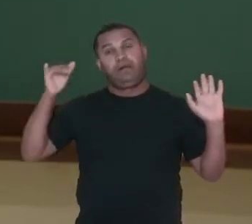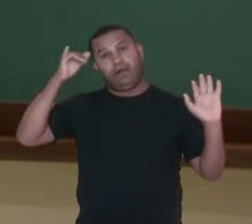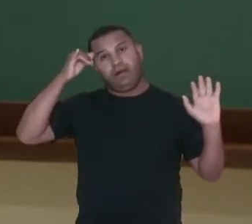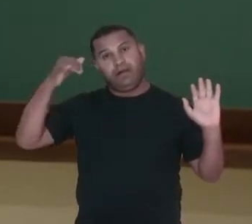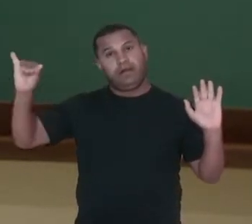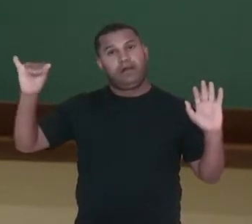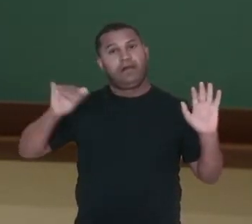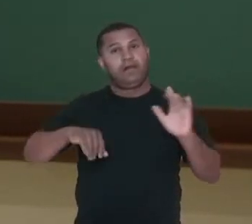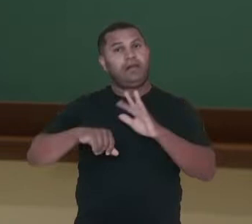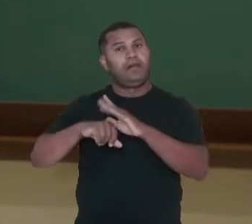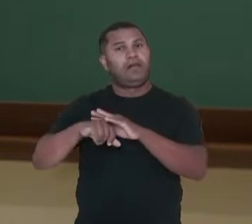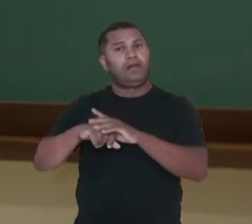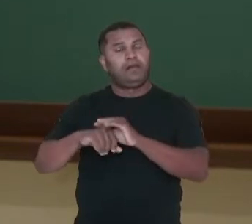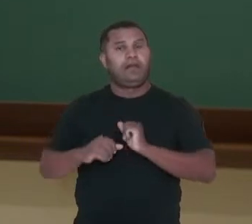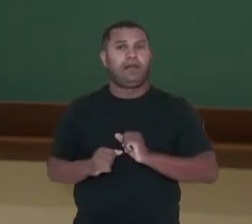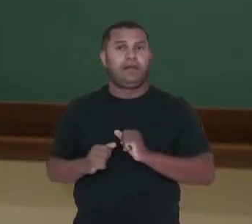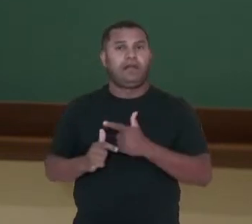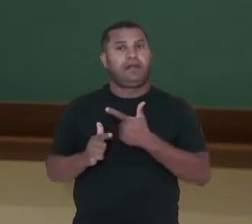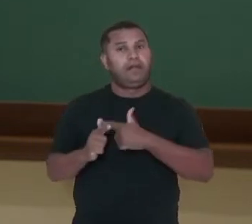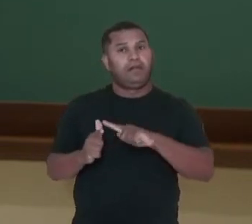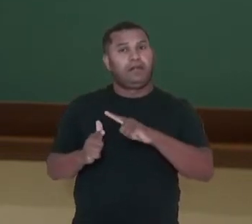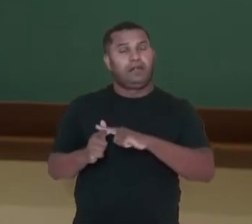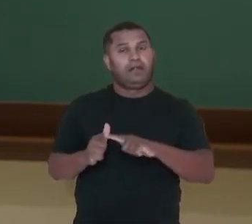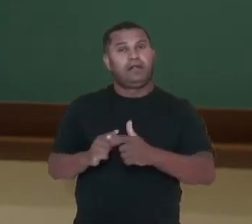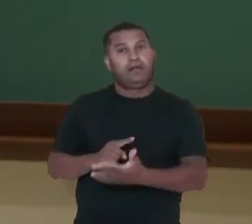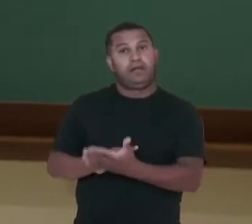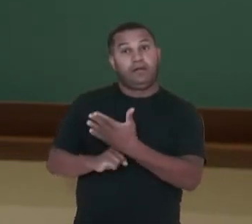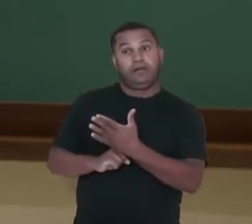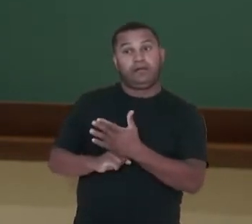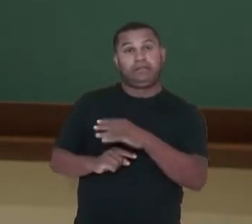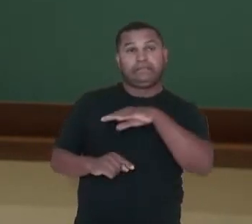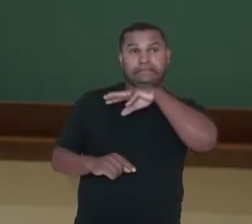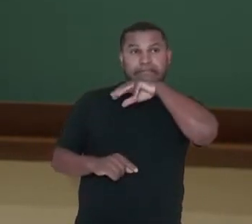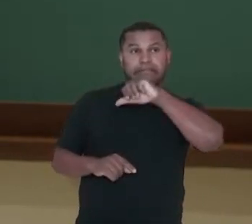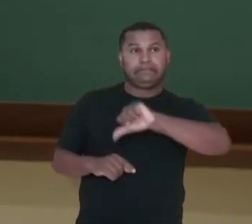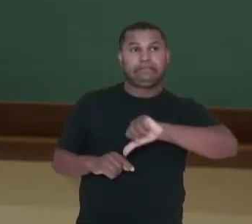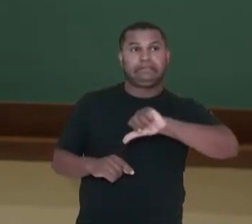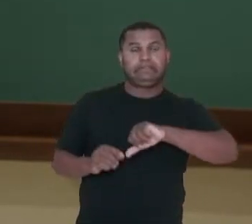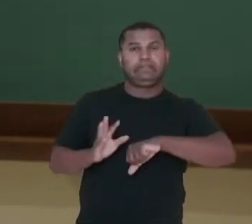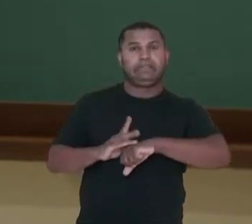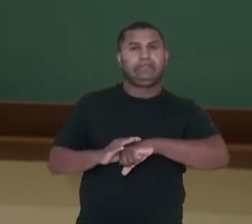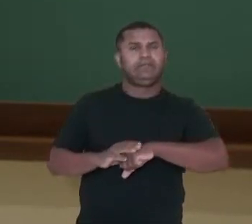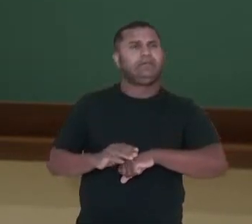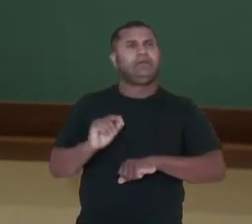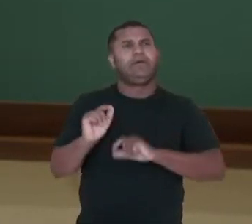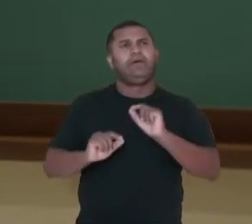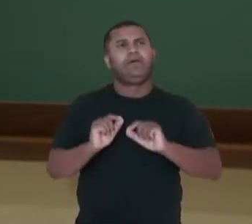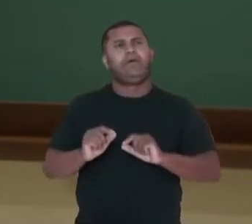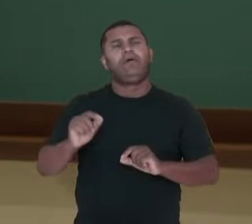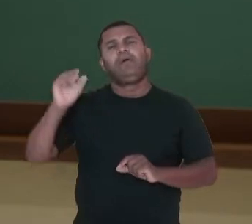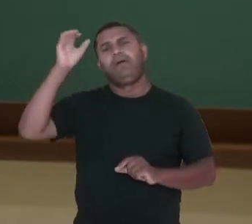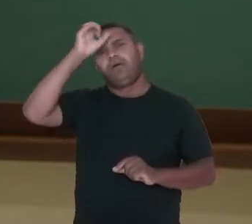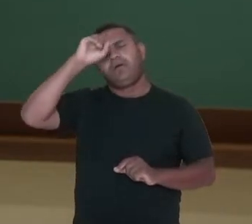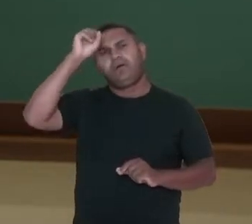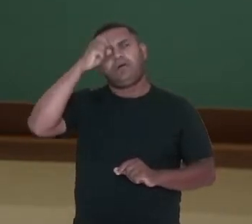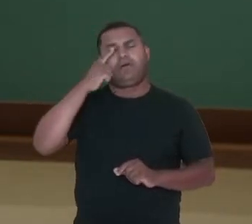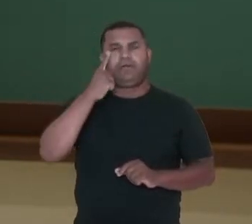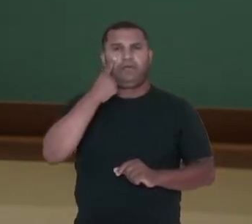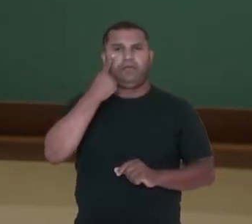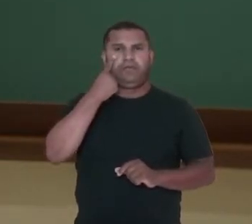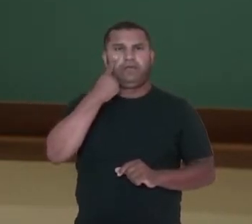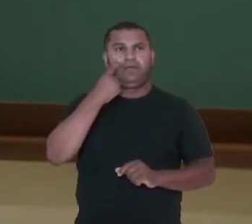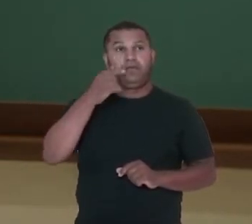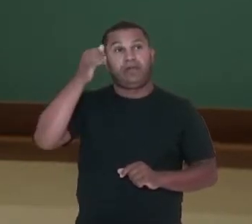livres, né, destes organismos, então, que provocam doença. Mas, professora, o que nós podemos fazer